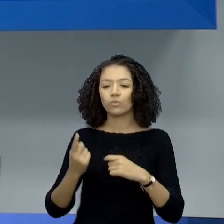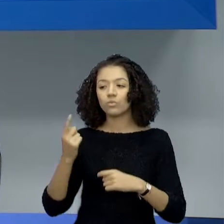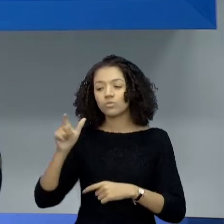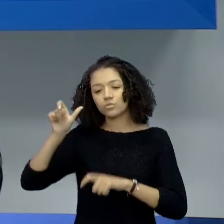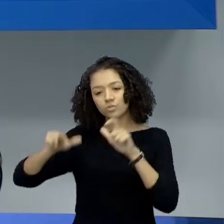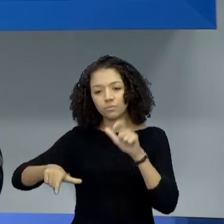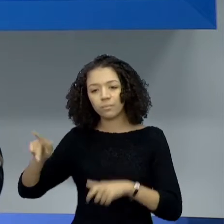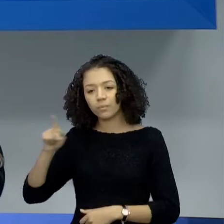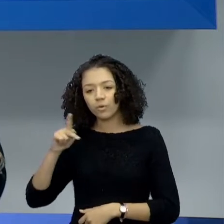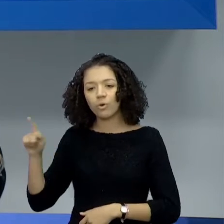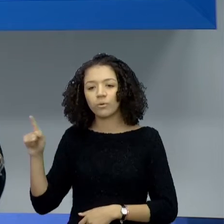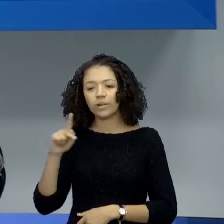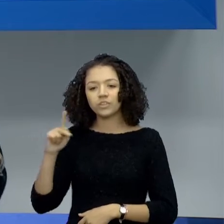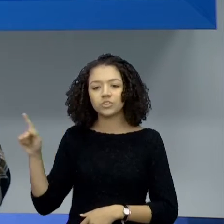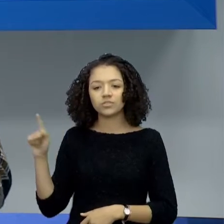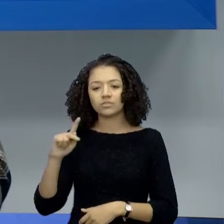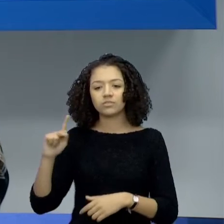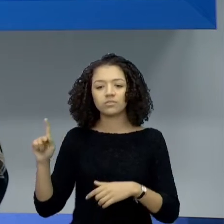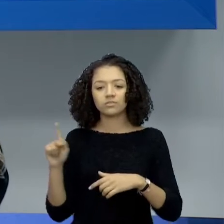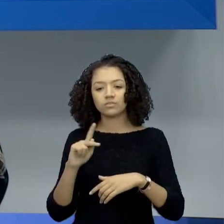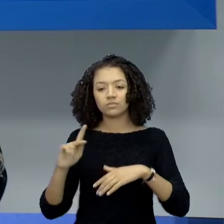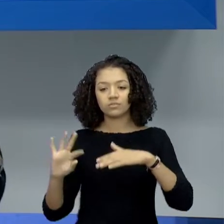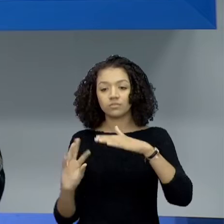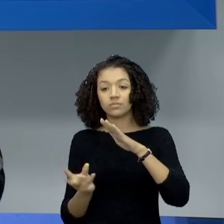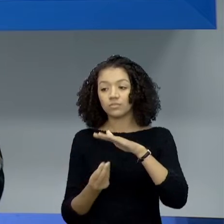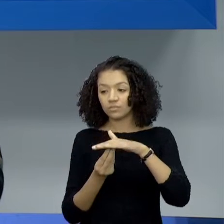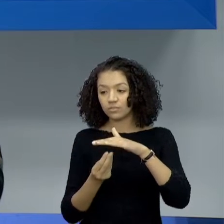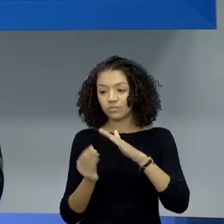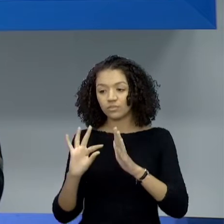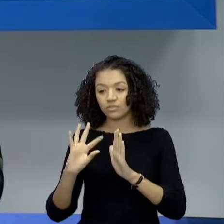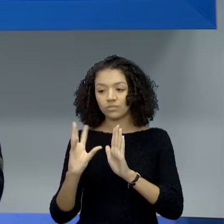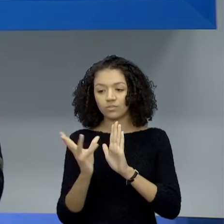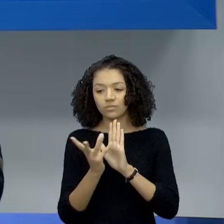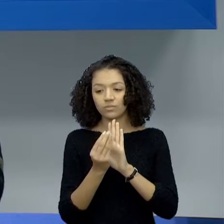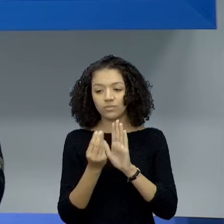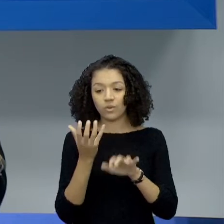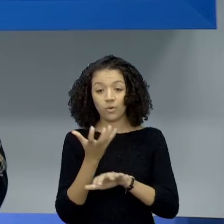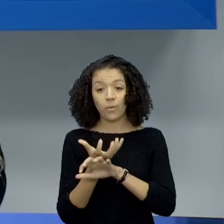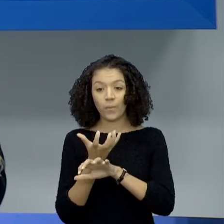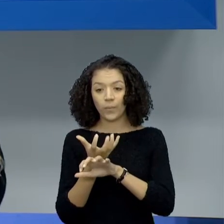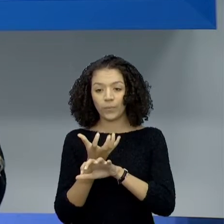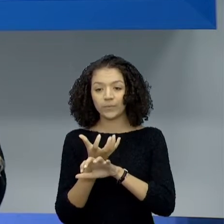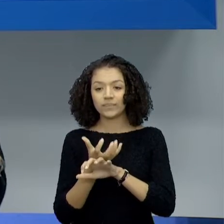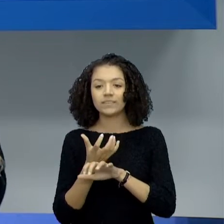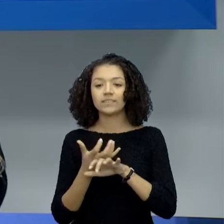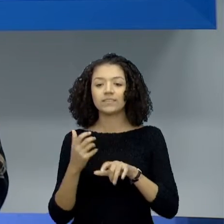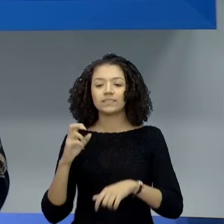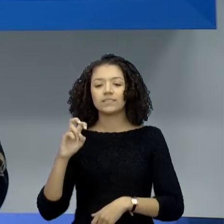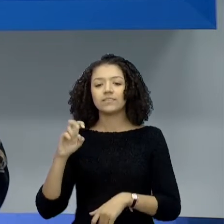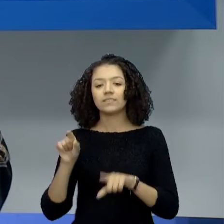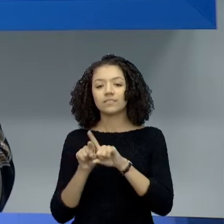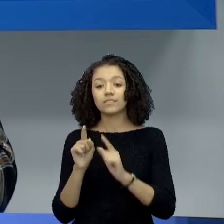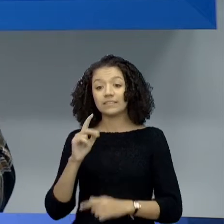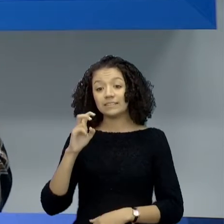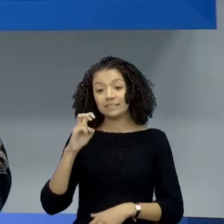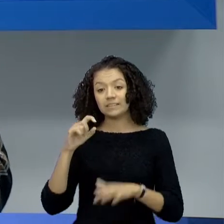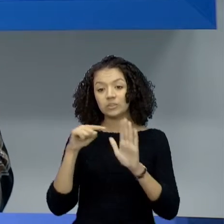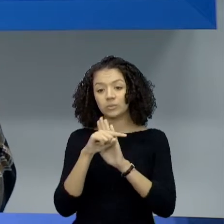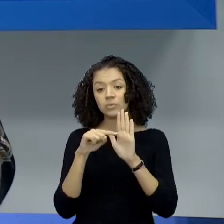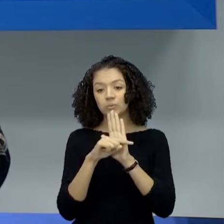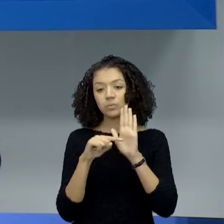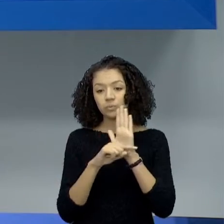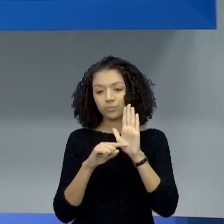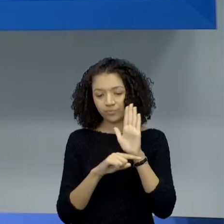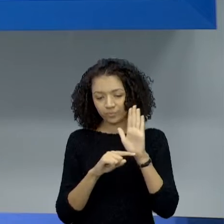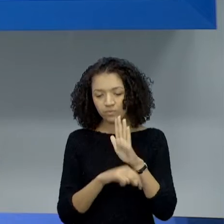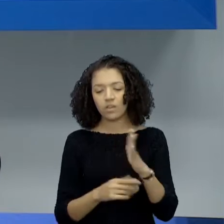Humanas, e a gente vai conversar sobre aquelas questões que eu passei para vocês na aula passada, tá? Foram 5 questões e a gente vai debater.